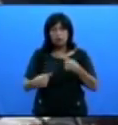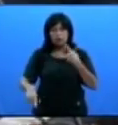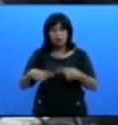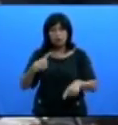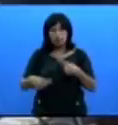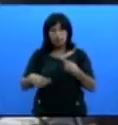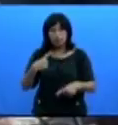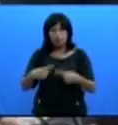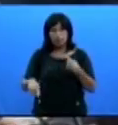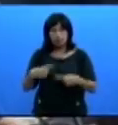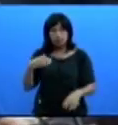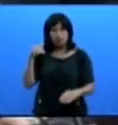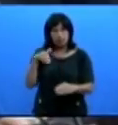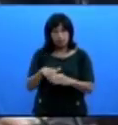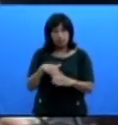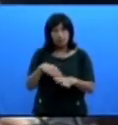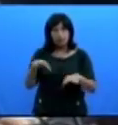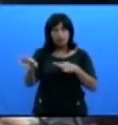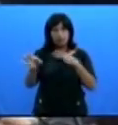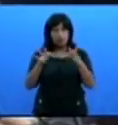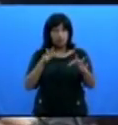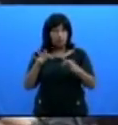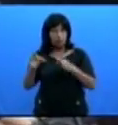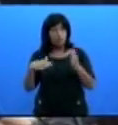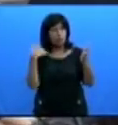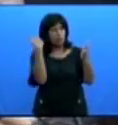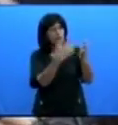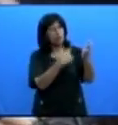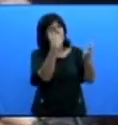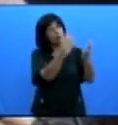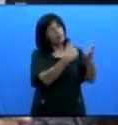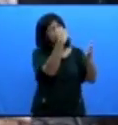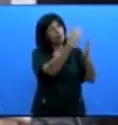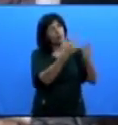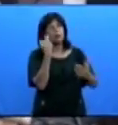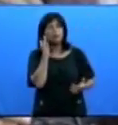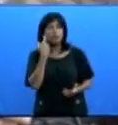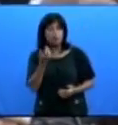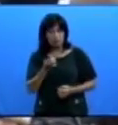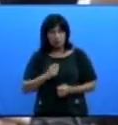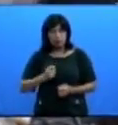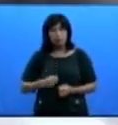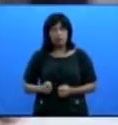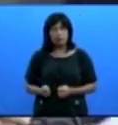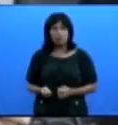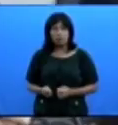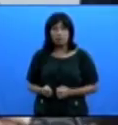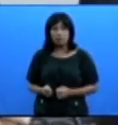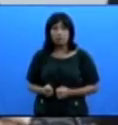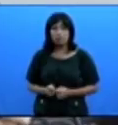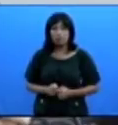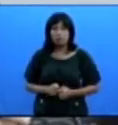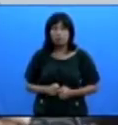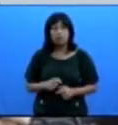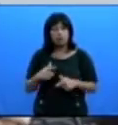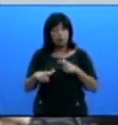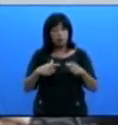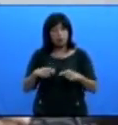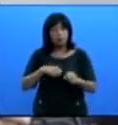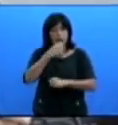votação do projeto que trata do orçamento do nosso município para o exercício